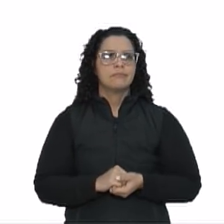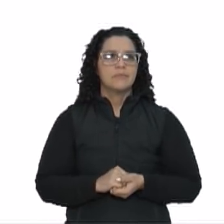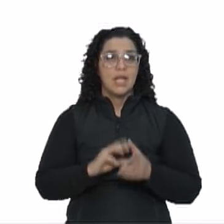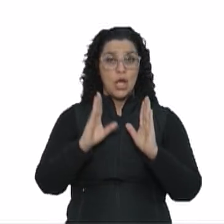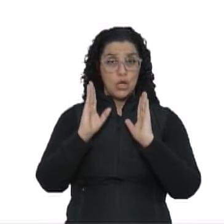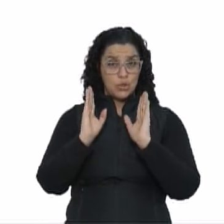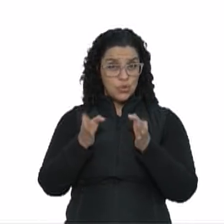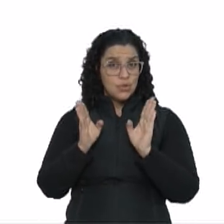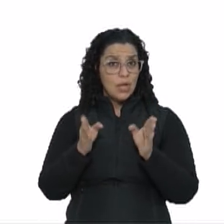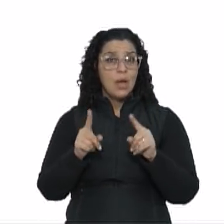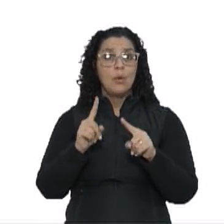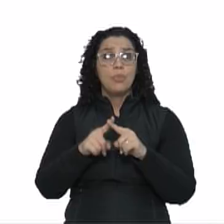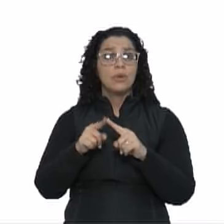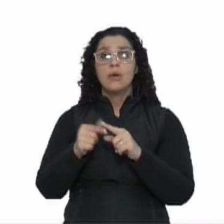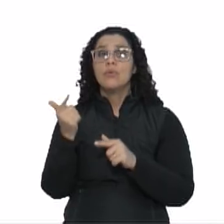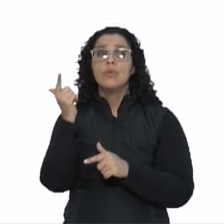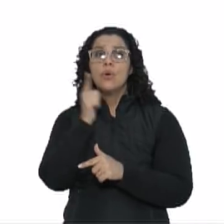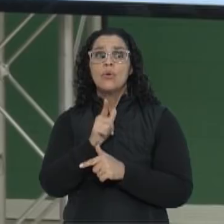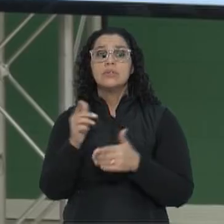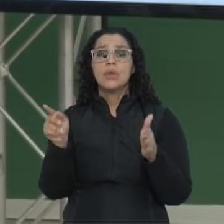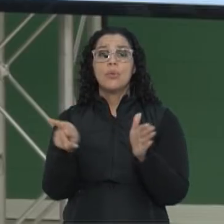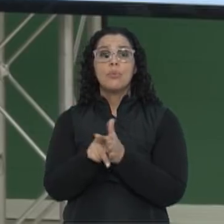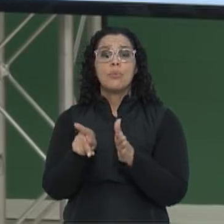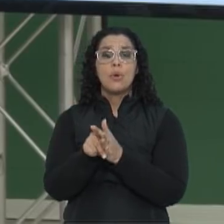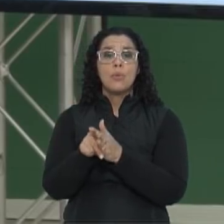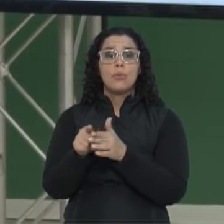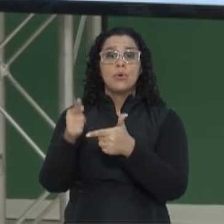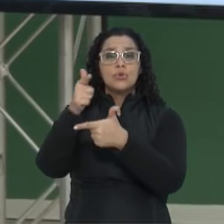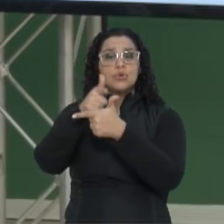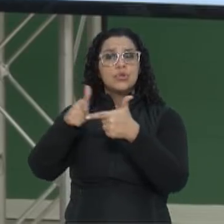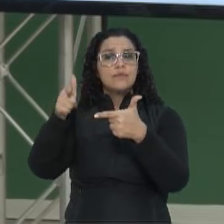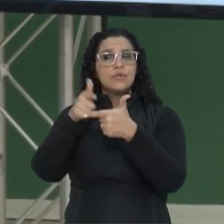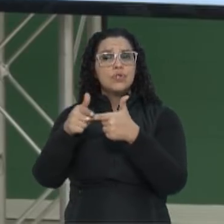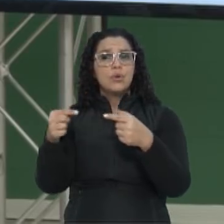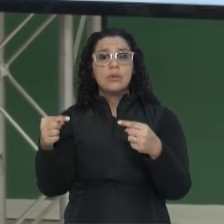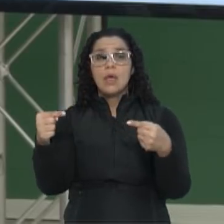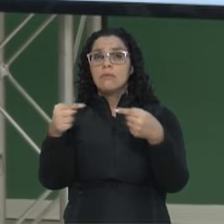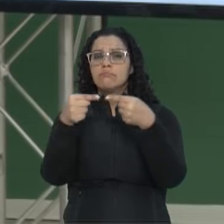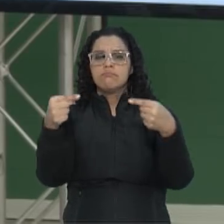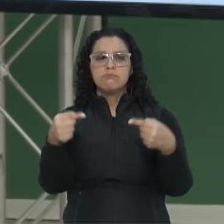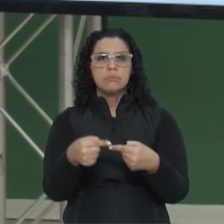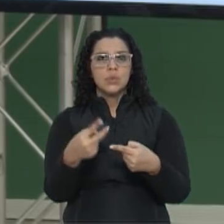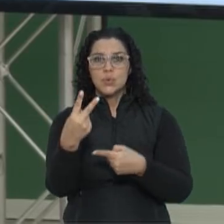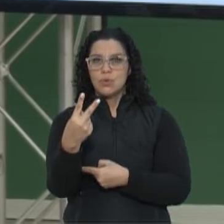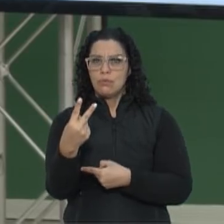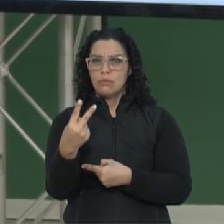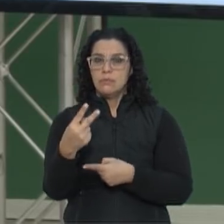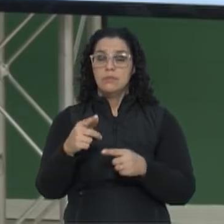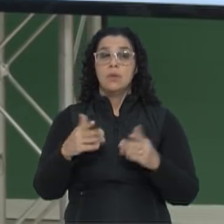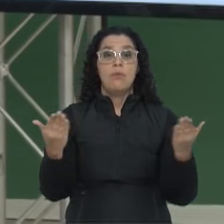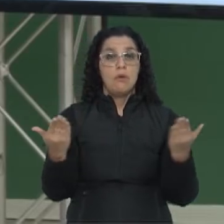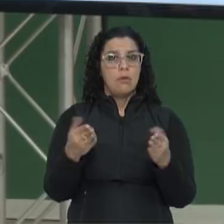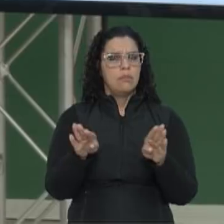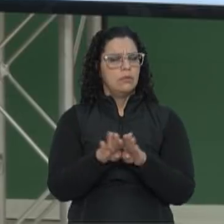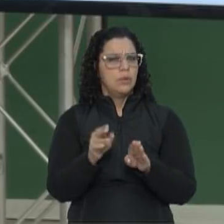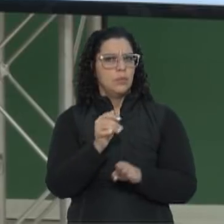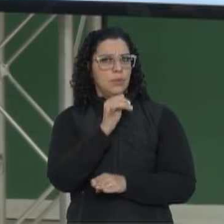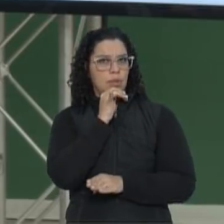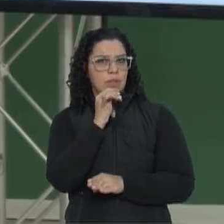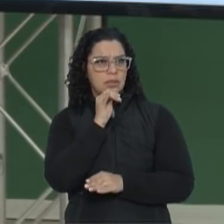Ela já é irredutível, porque eu não tenho nenhum divisor que seja comum entre eles, tá? Por exemplo,